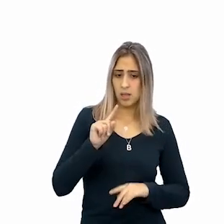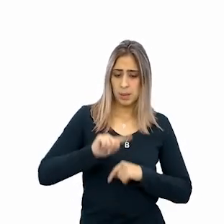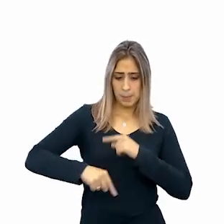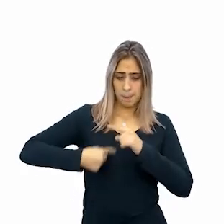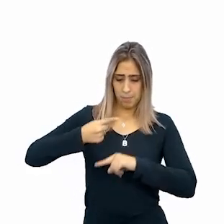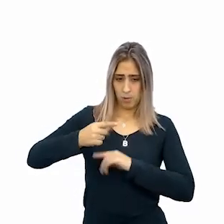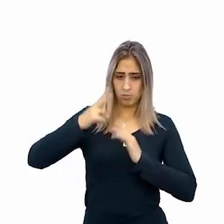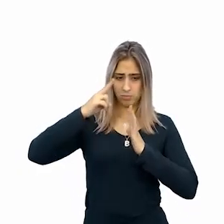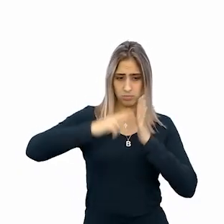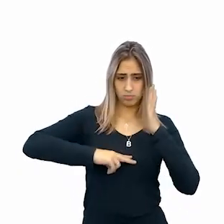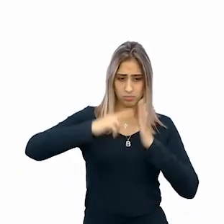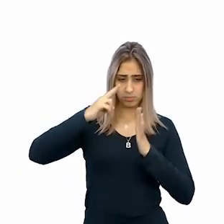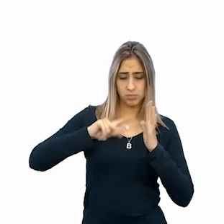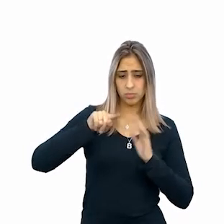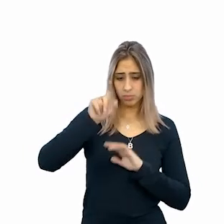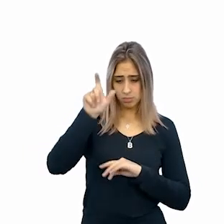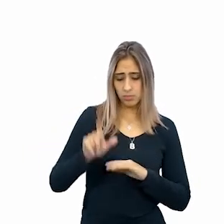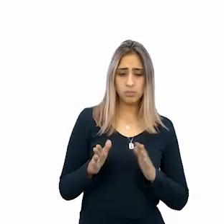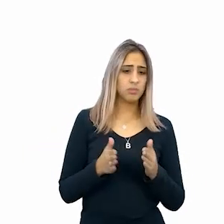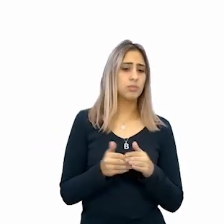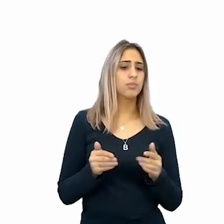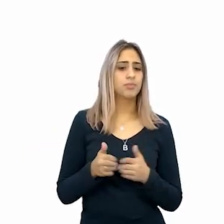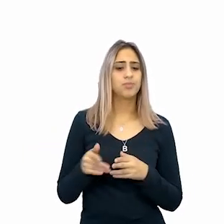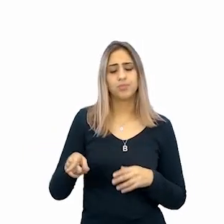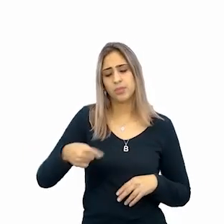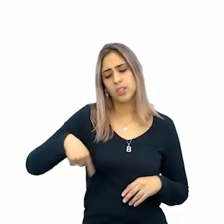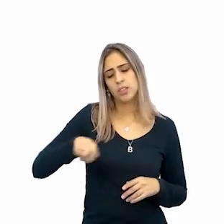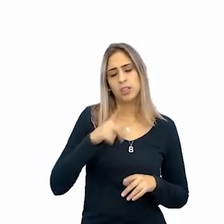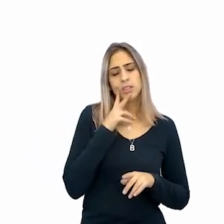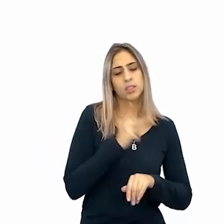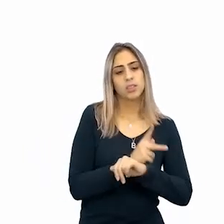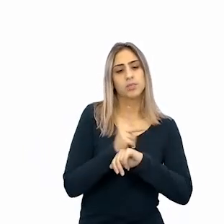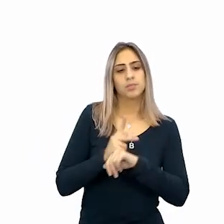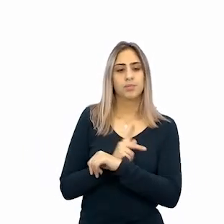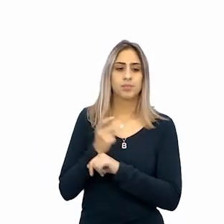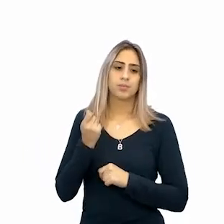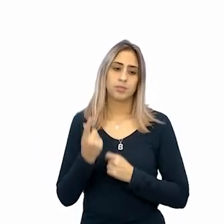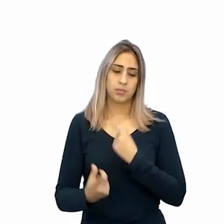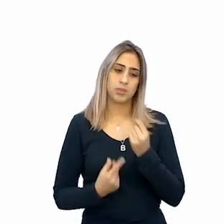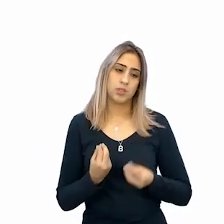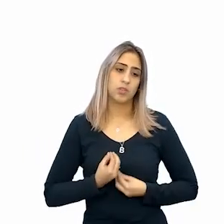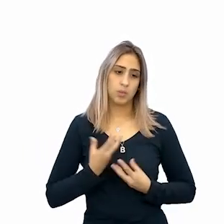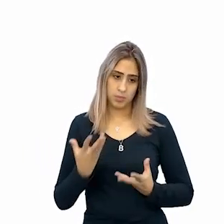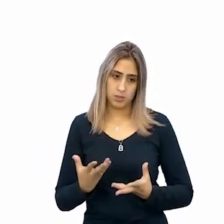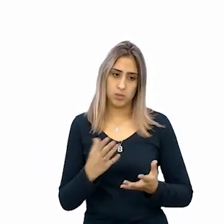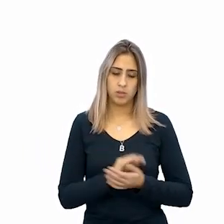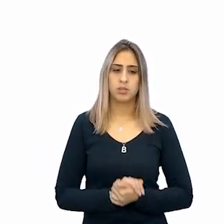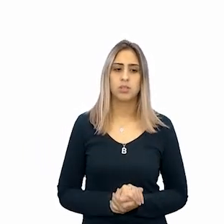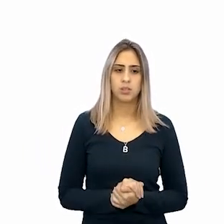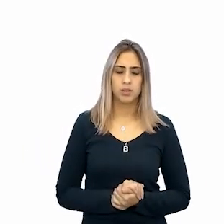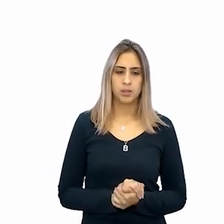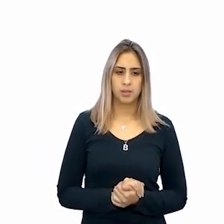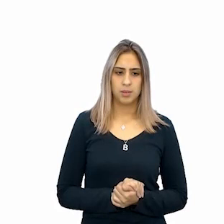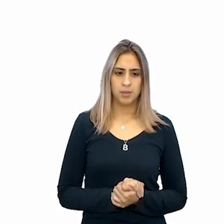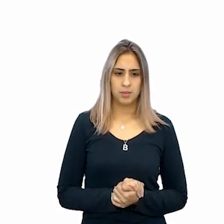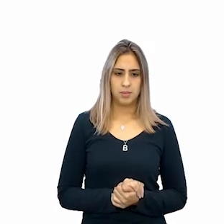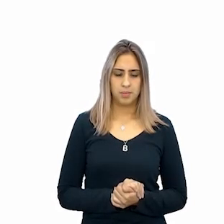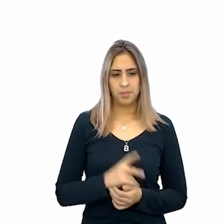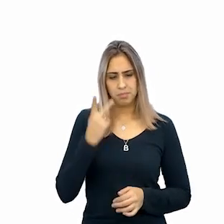após a leitura, você irá pedir que eles localizem algumas informações. Para iniciar a